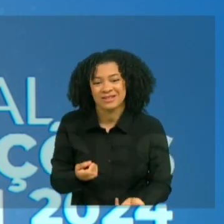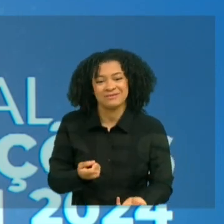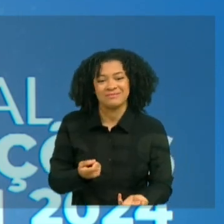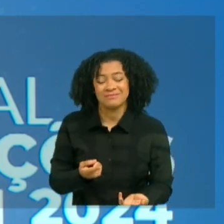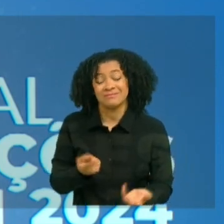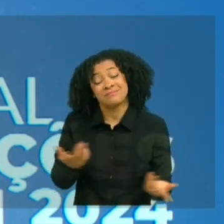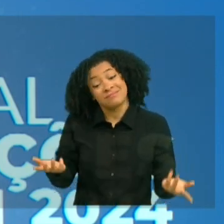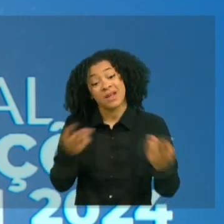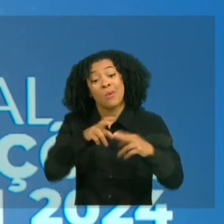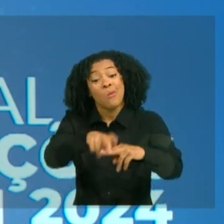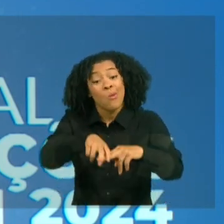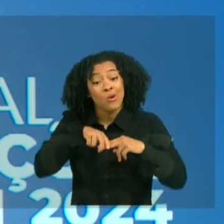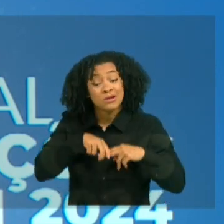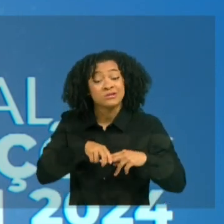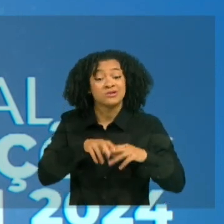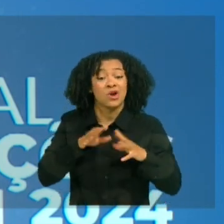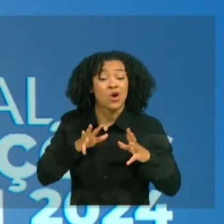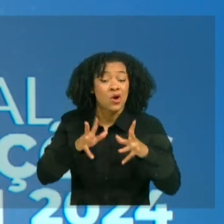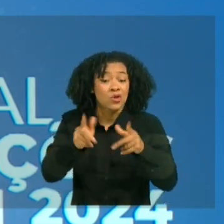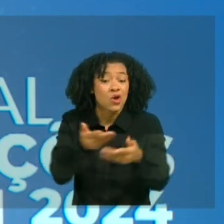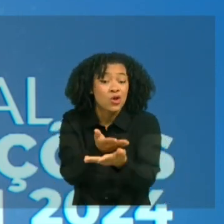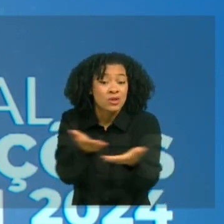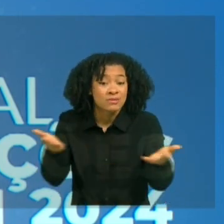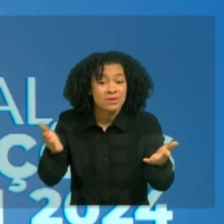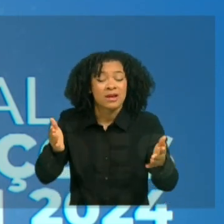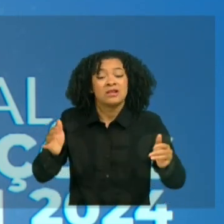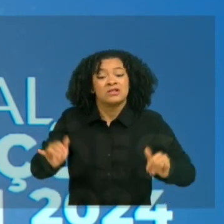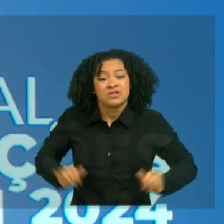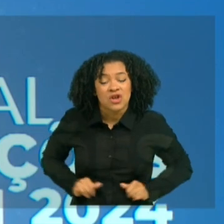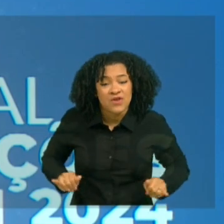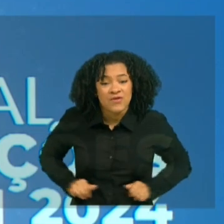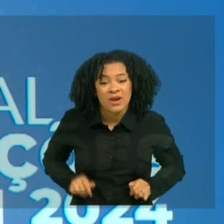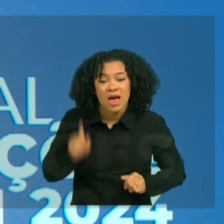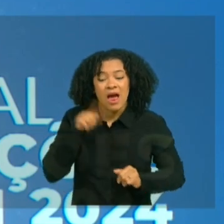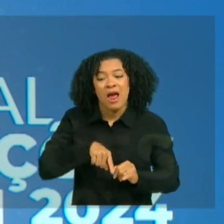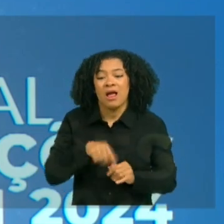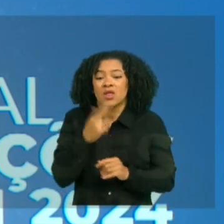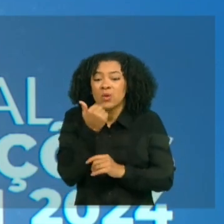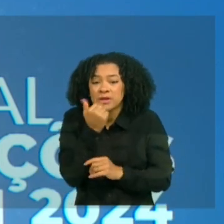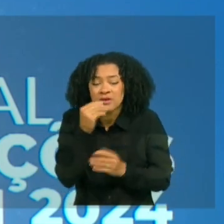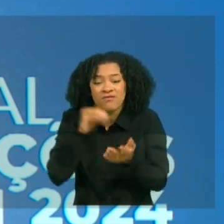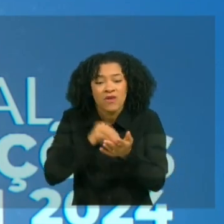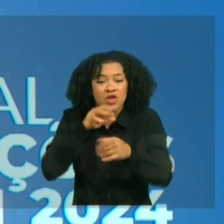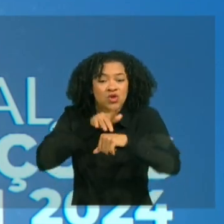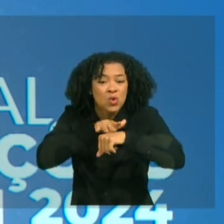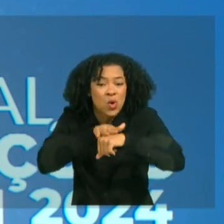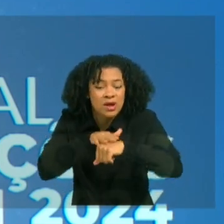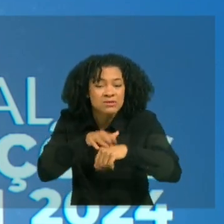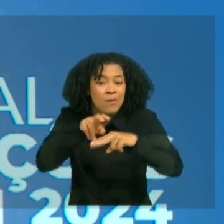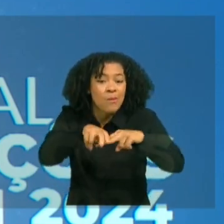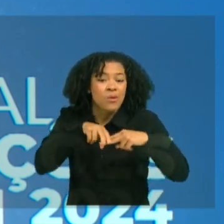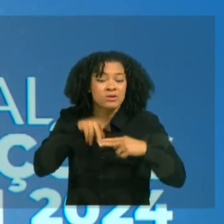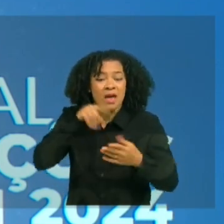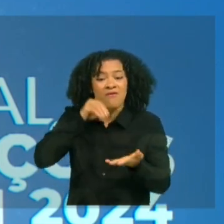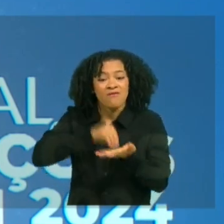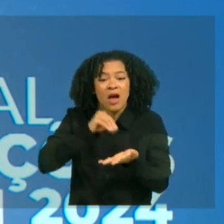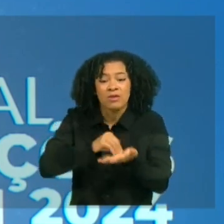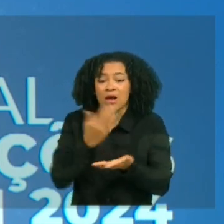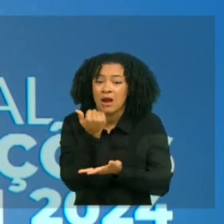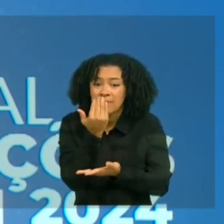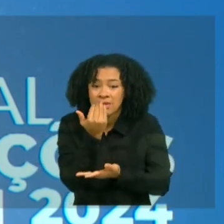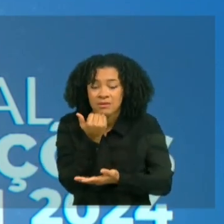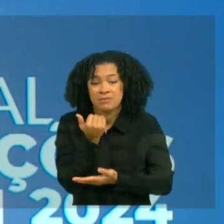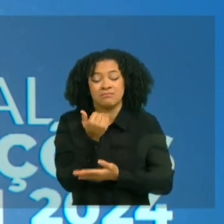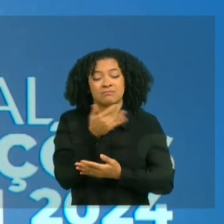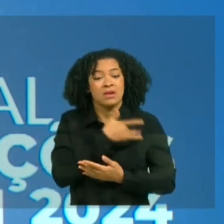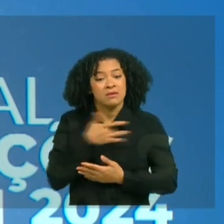é à toa que as pessoas estão vivendo com desnutrição com várias doenças devido à incapacidade alimentar